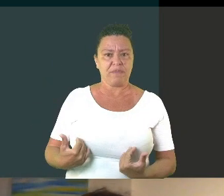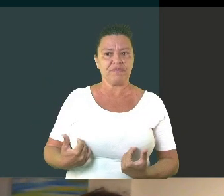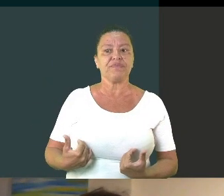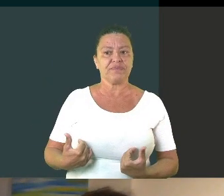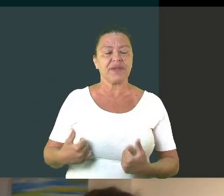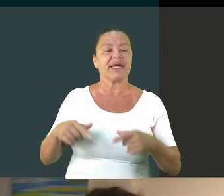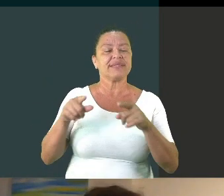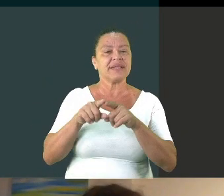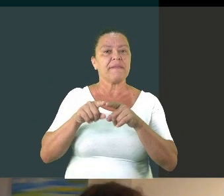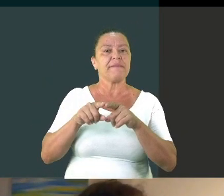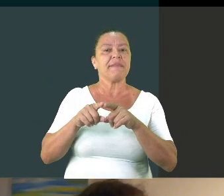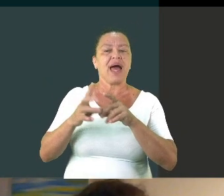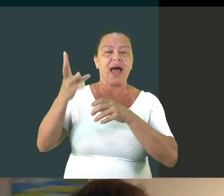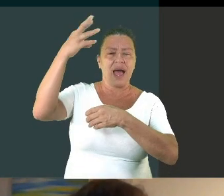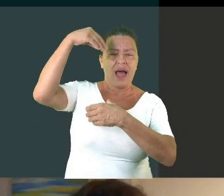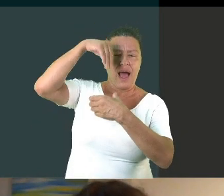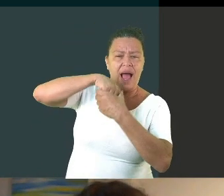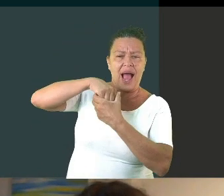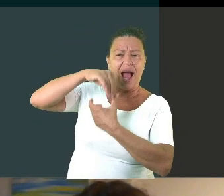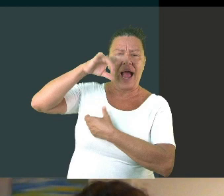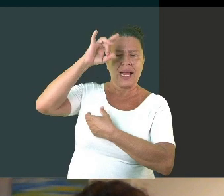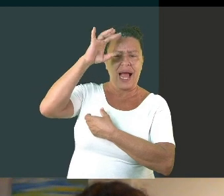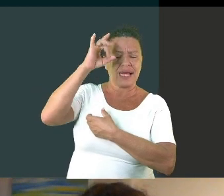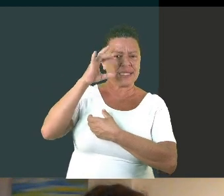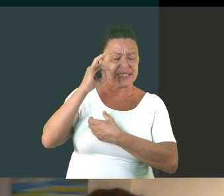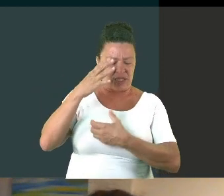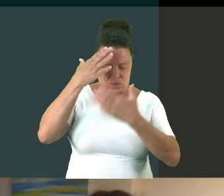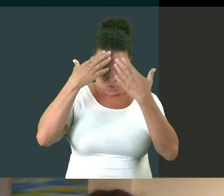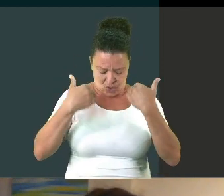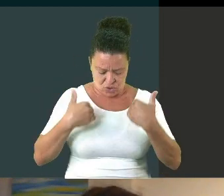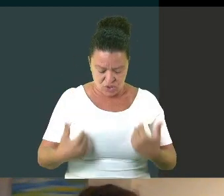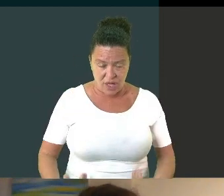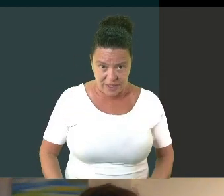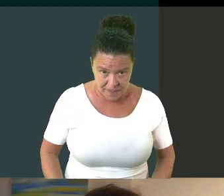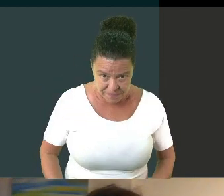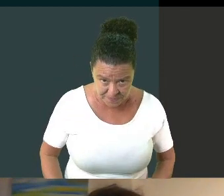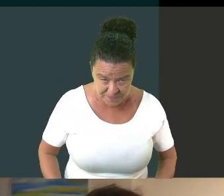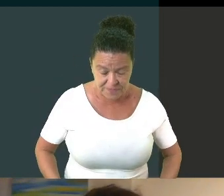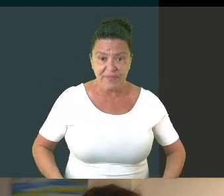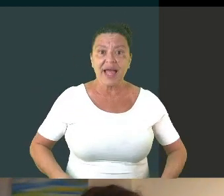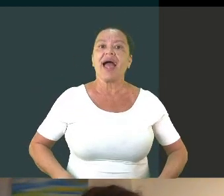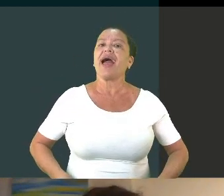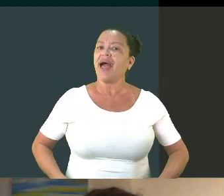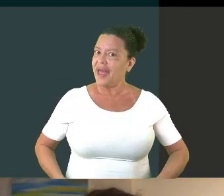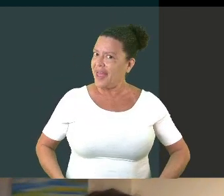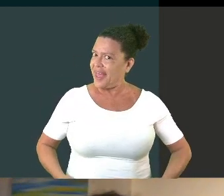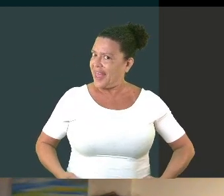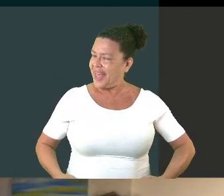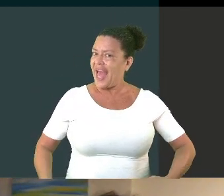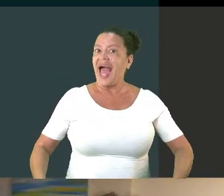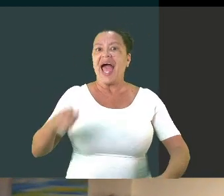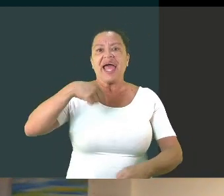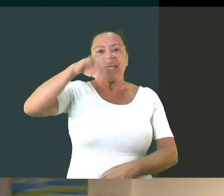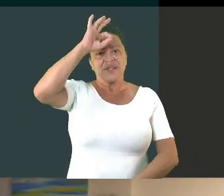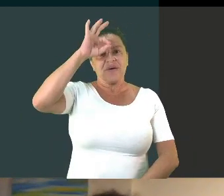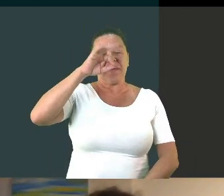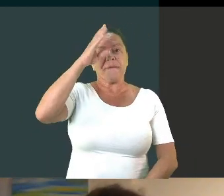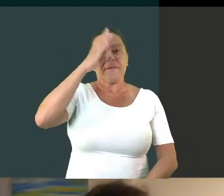vão penetrar através de cada um dos chakras. Esses pontos de força, por sua vez, eles